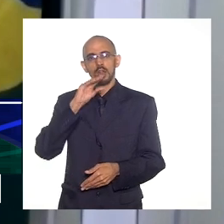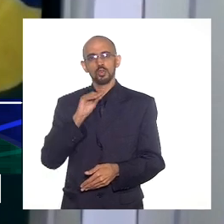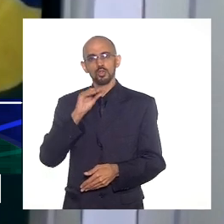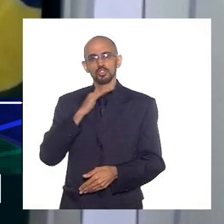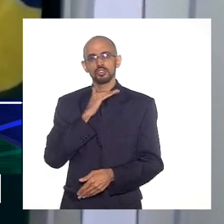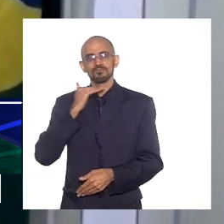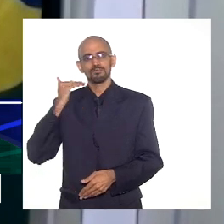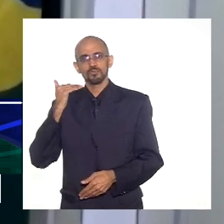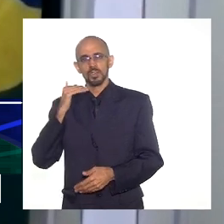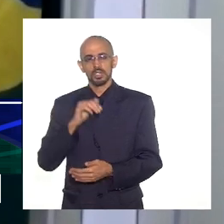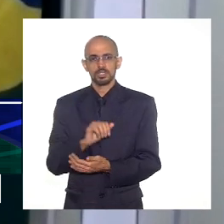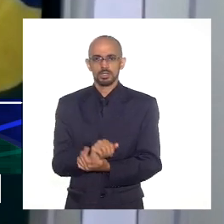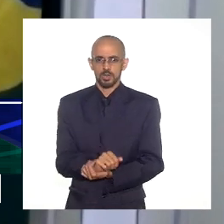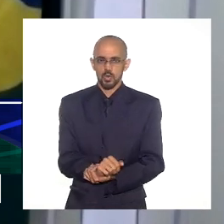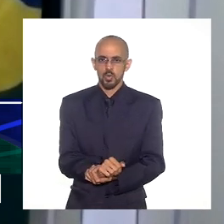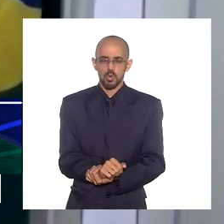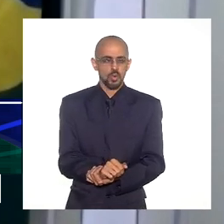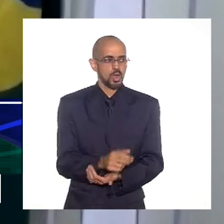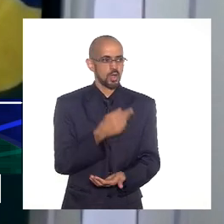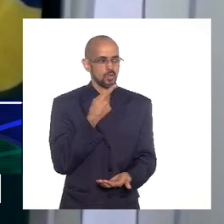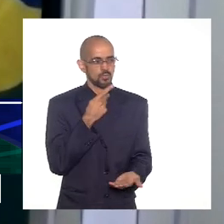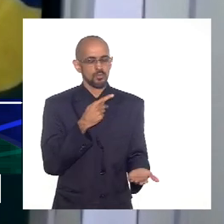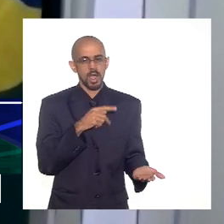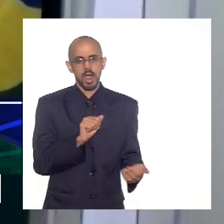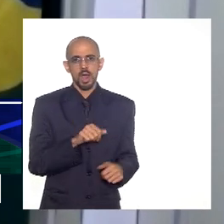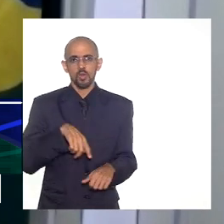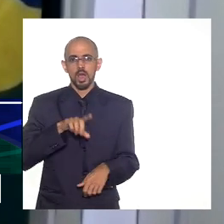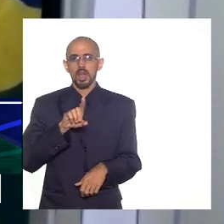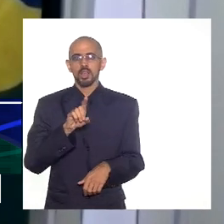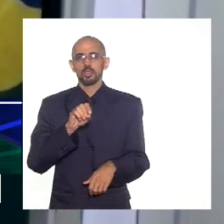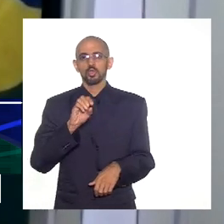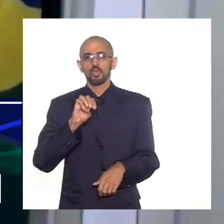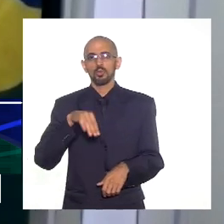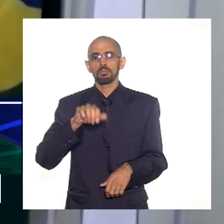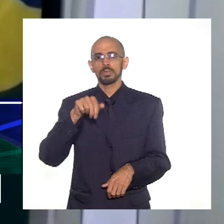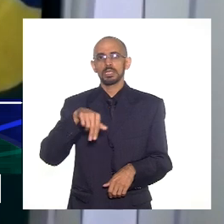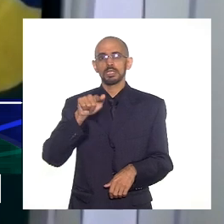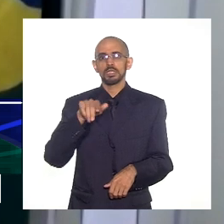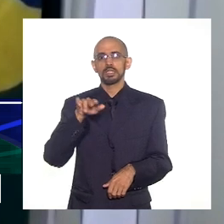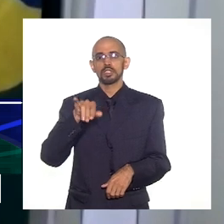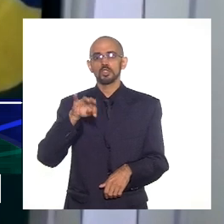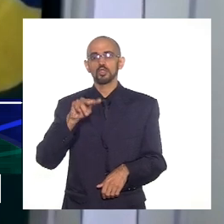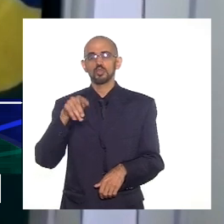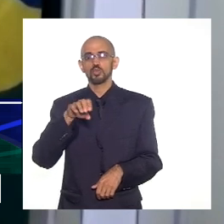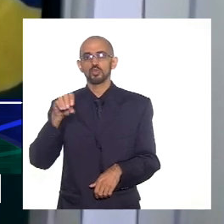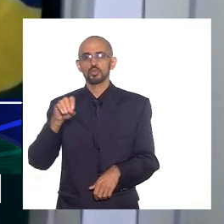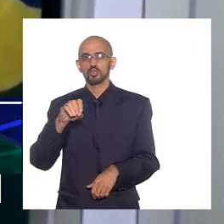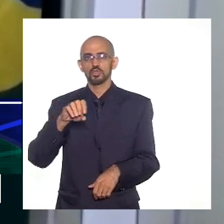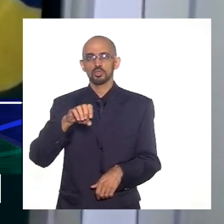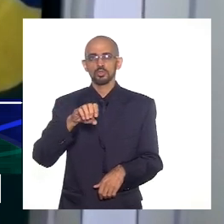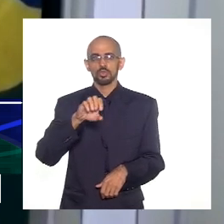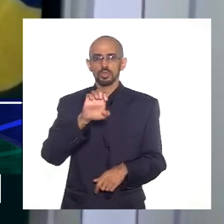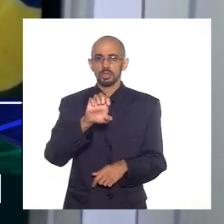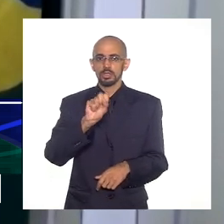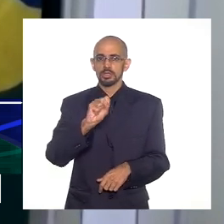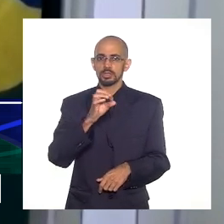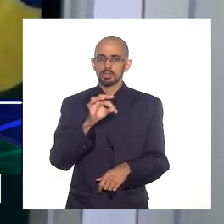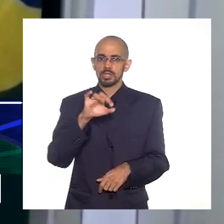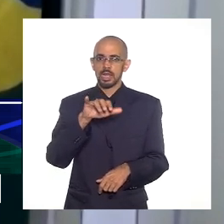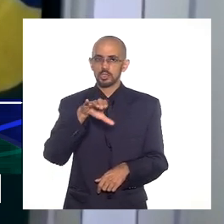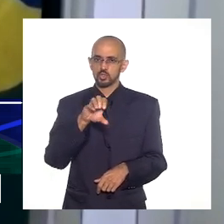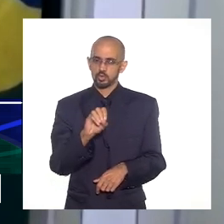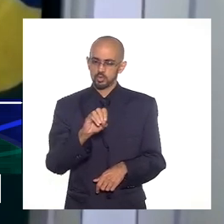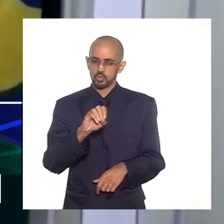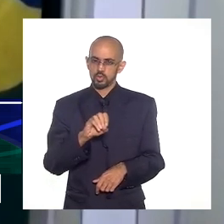refiro, deputado Flávio Serafini, a Dominguinhos do Estácio. Perdemos o Dominguinhos do Estácio, um personagem